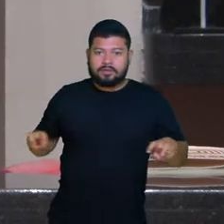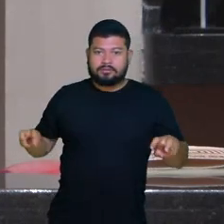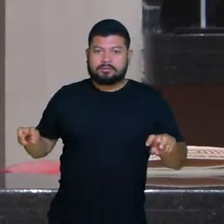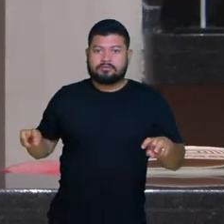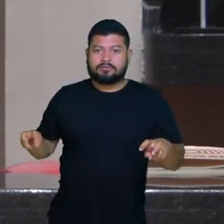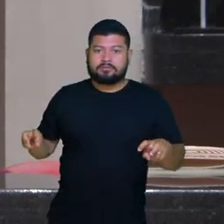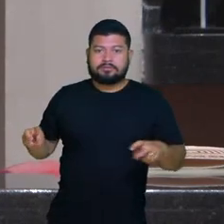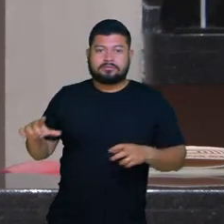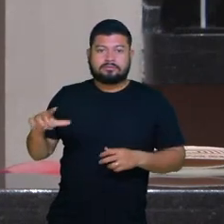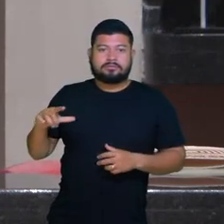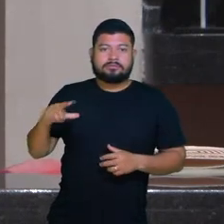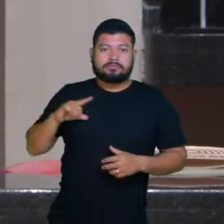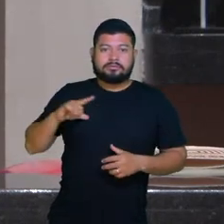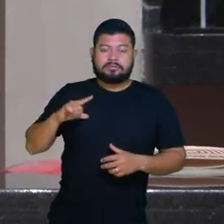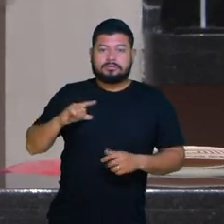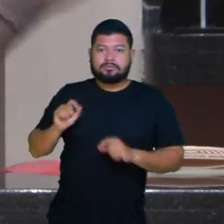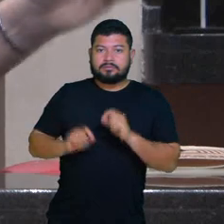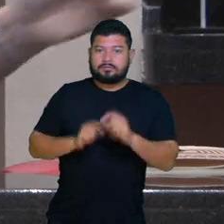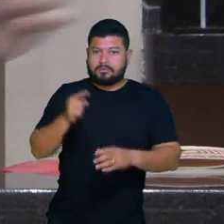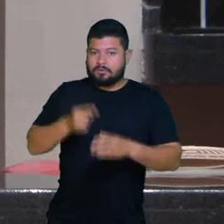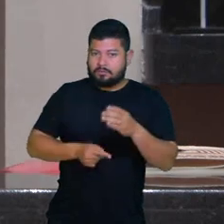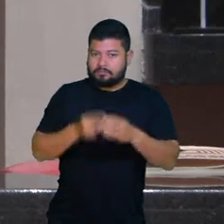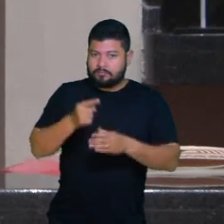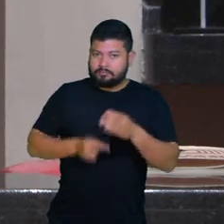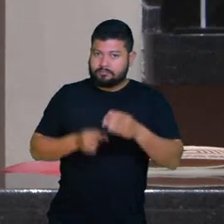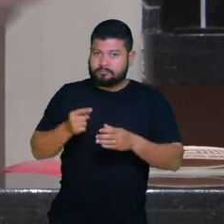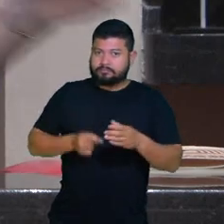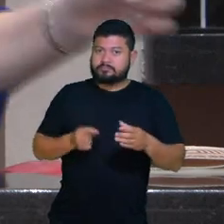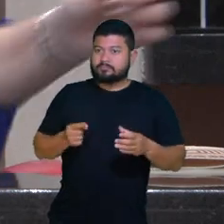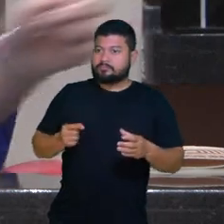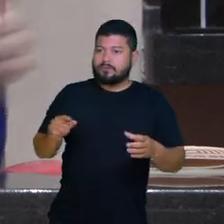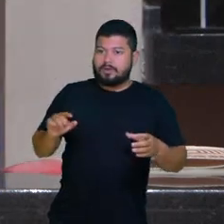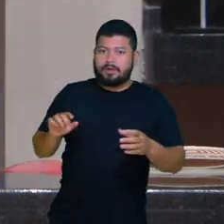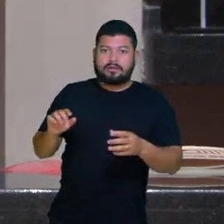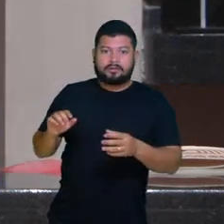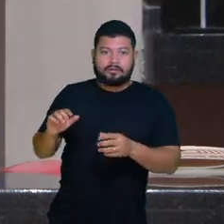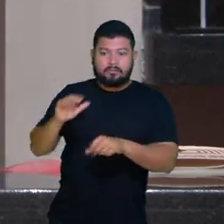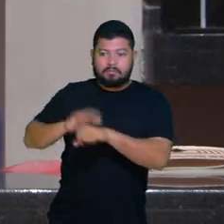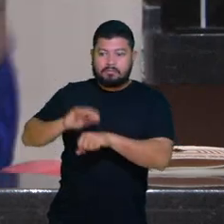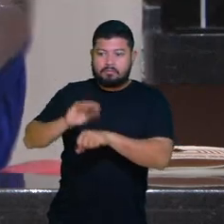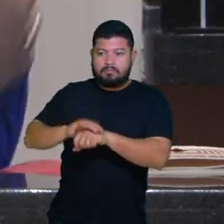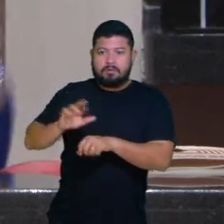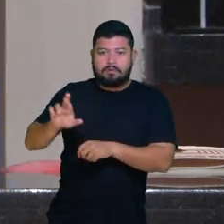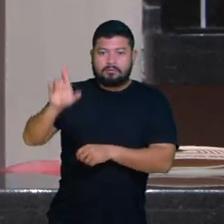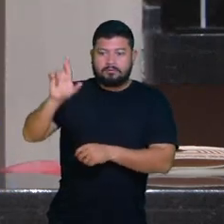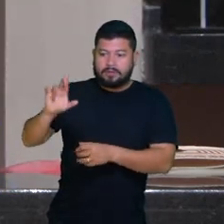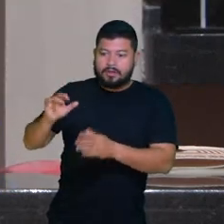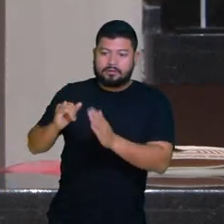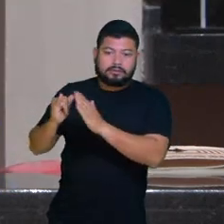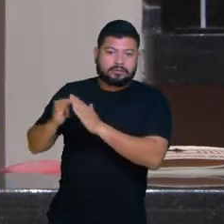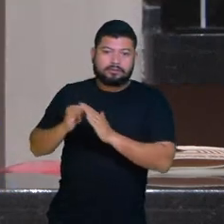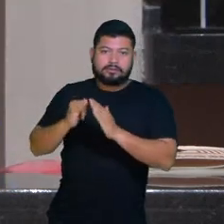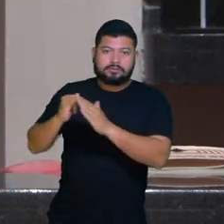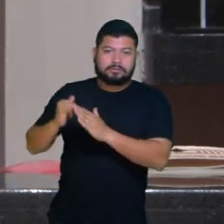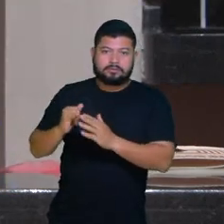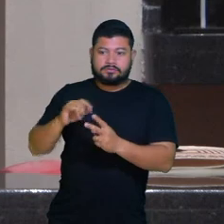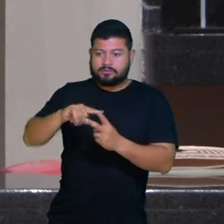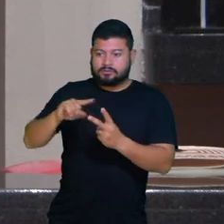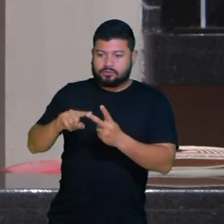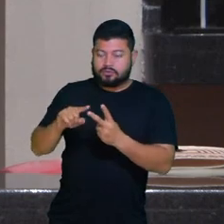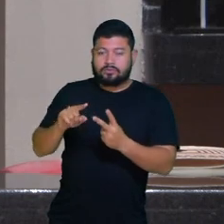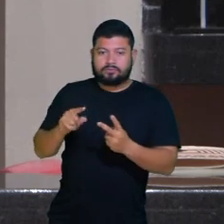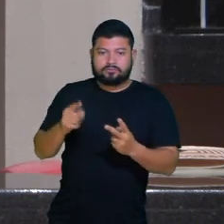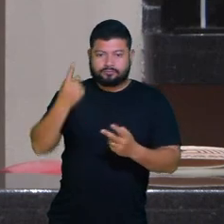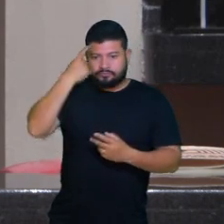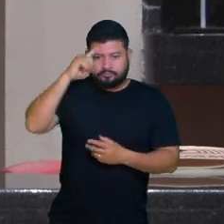tenhamos uma comissão formado por essas entidades aqui que organizaram esses dois dias